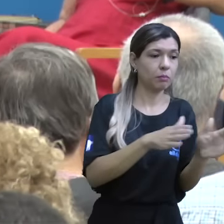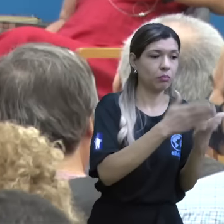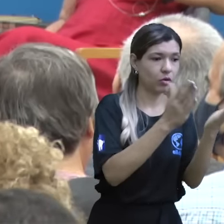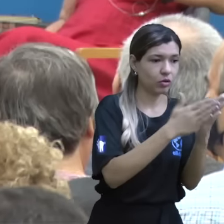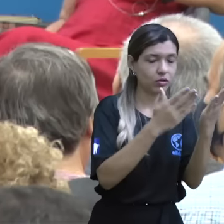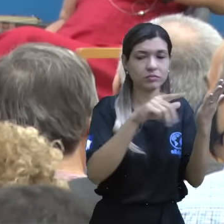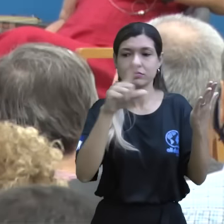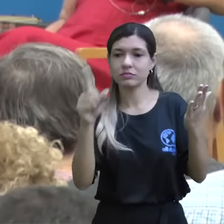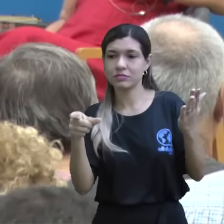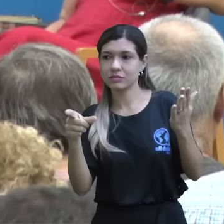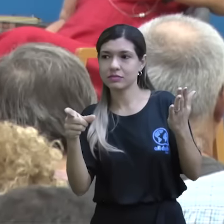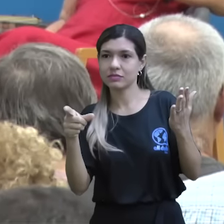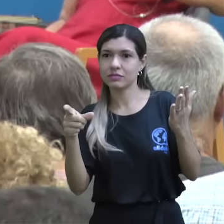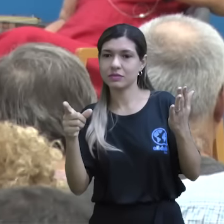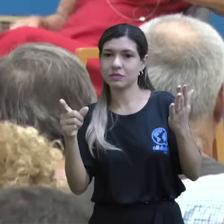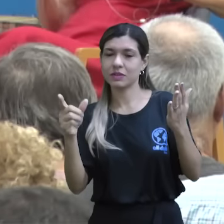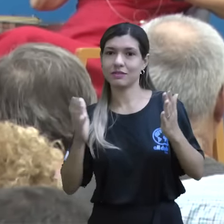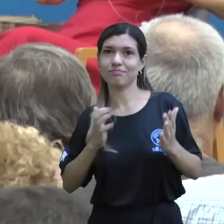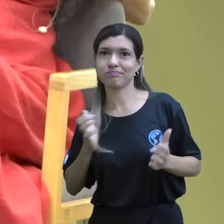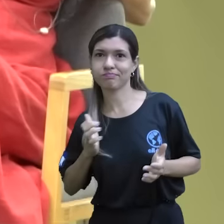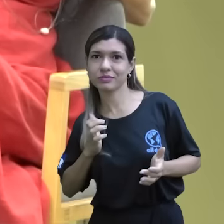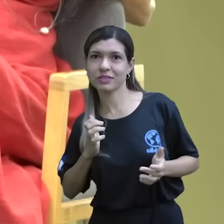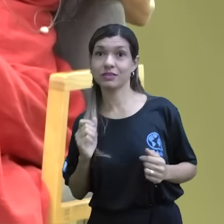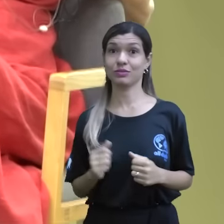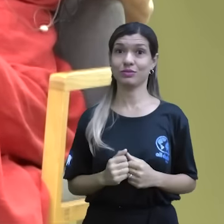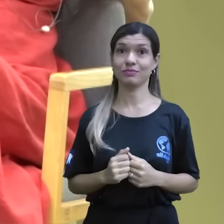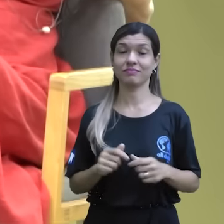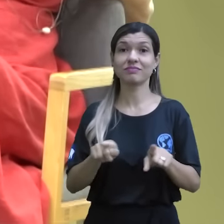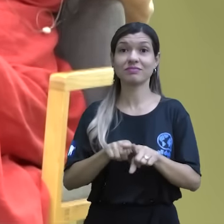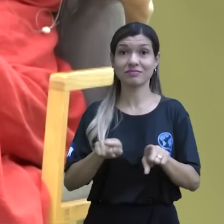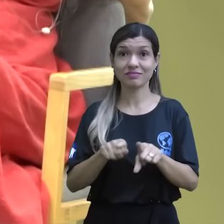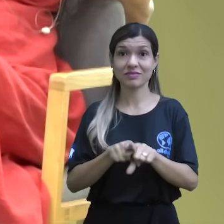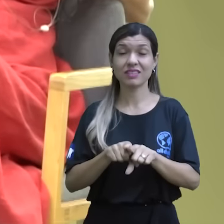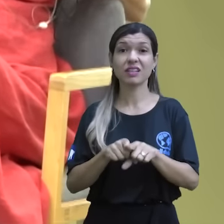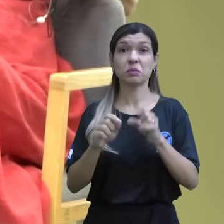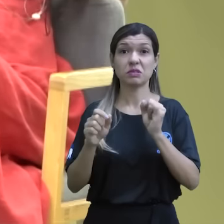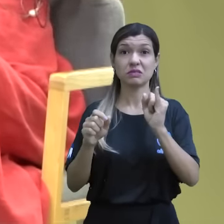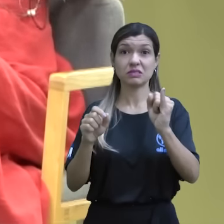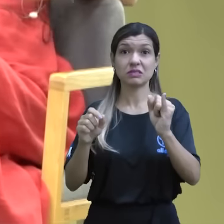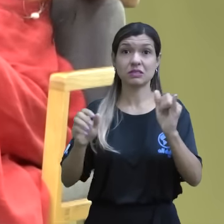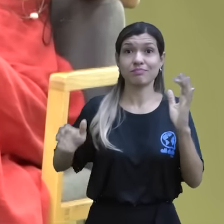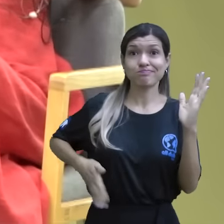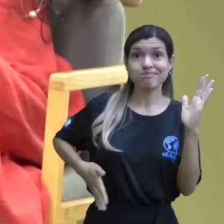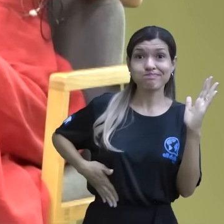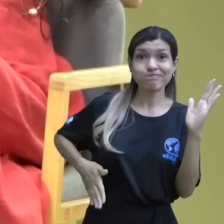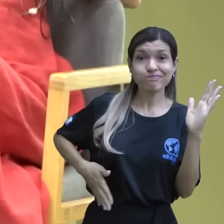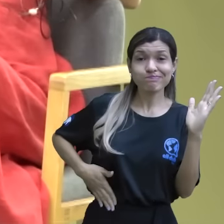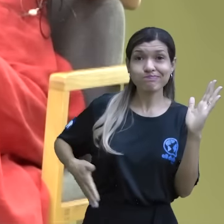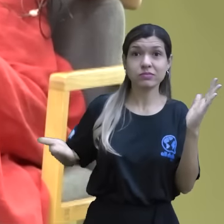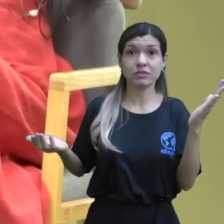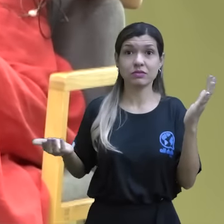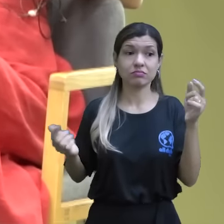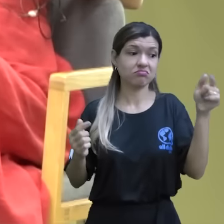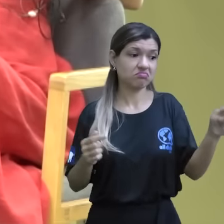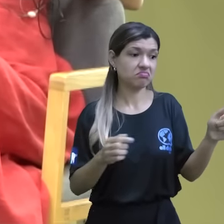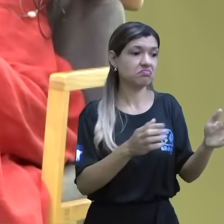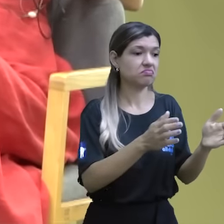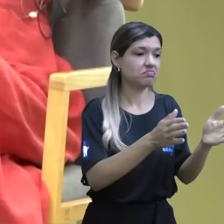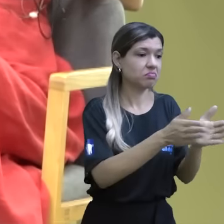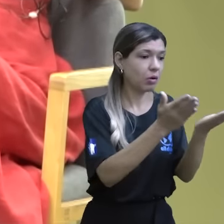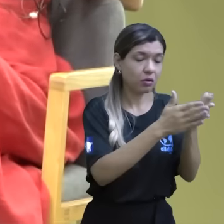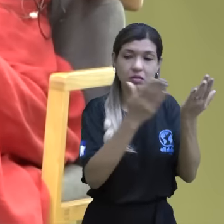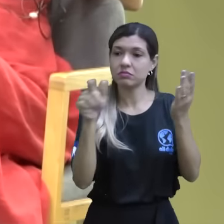o título desse espetáculo Lima Barreto, Dostoiévski dos Trópicos. Apesar de a gente ter sido